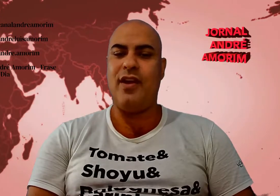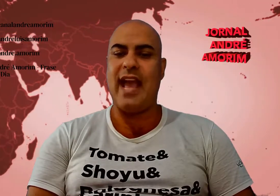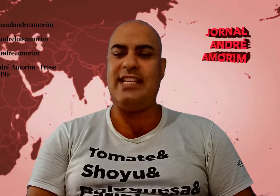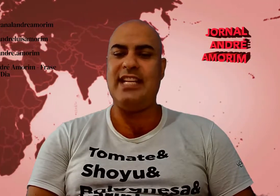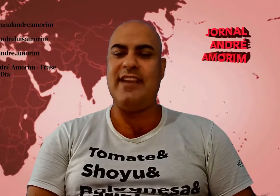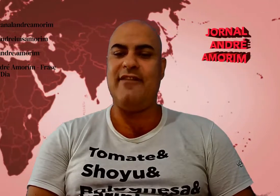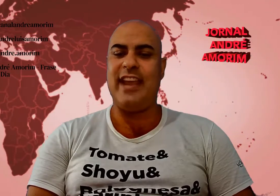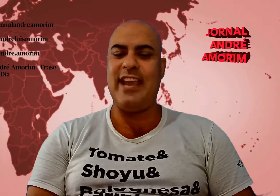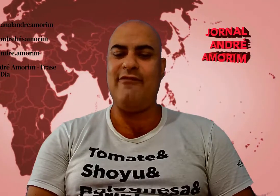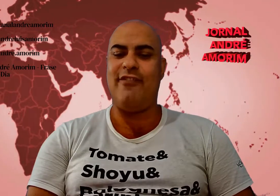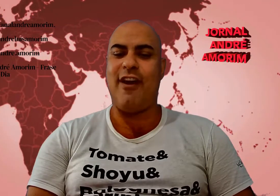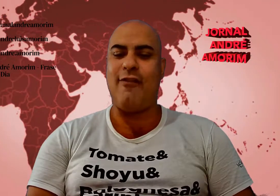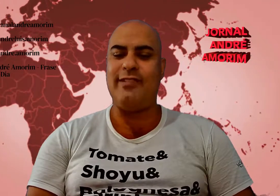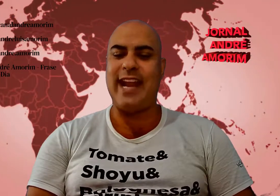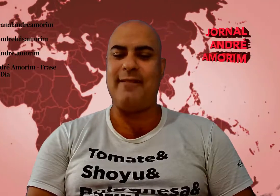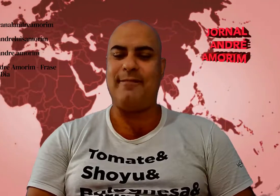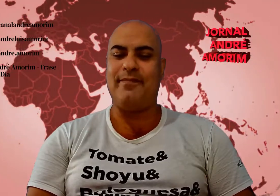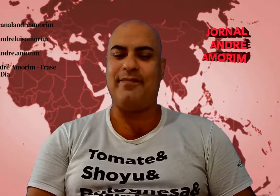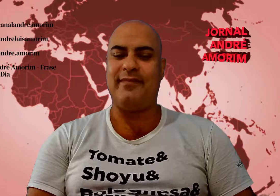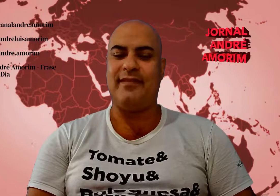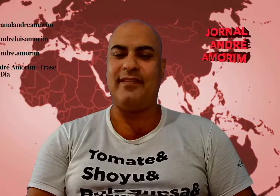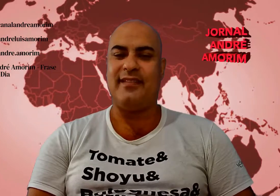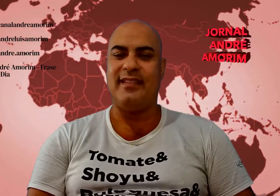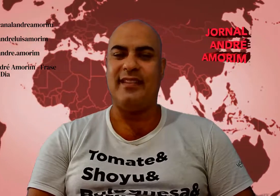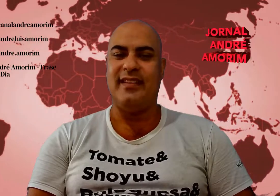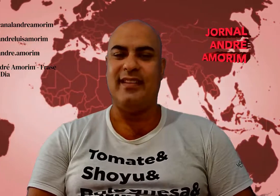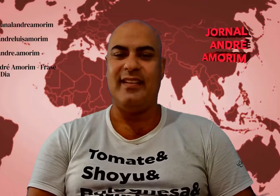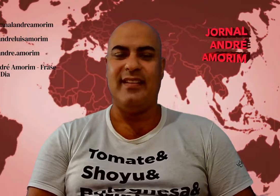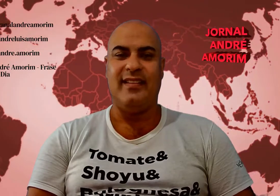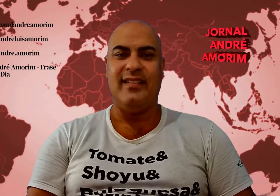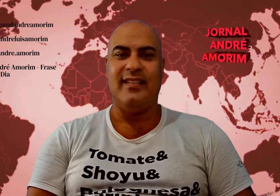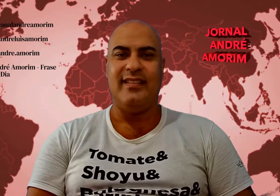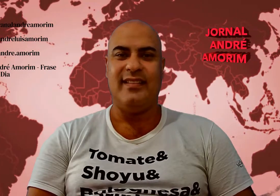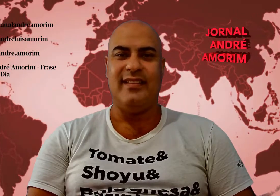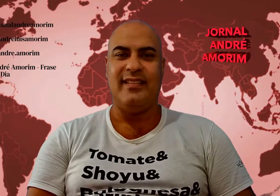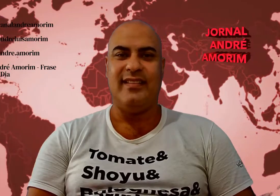o chocolate que vem em volta.